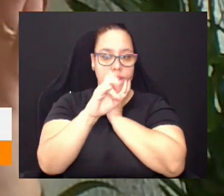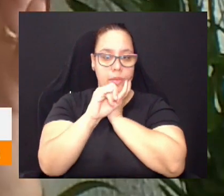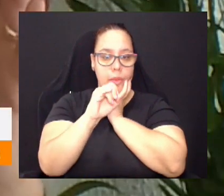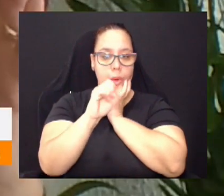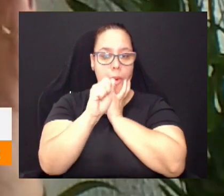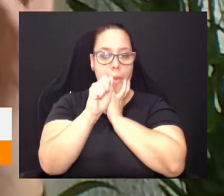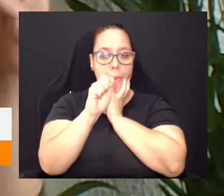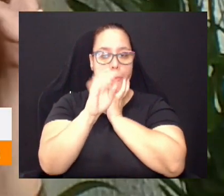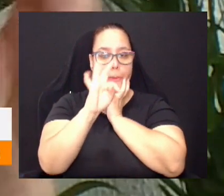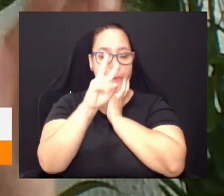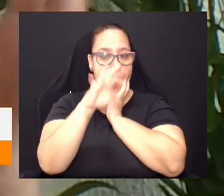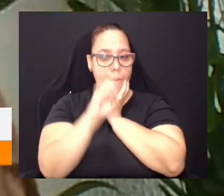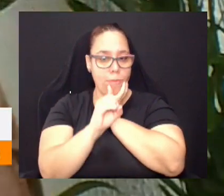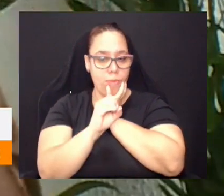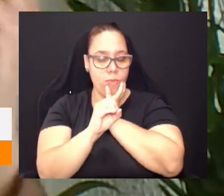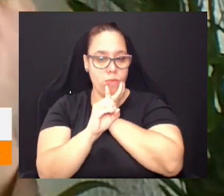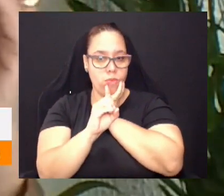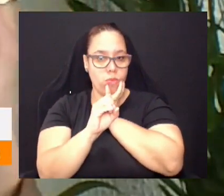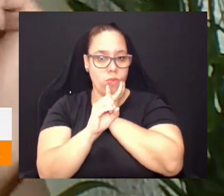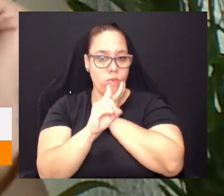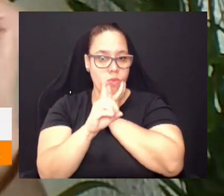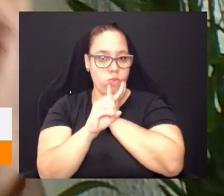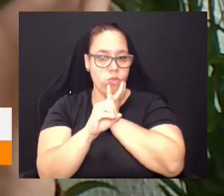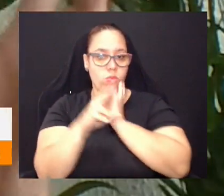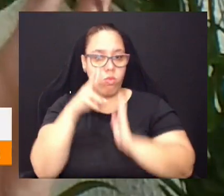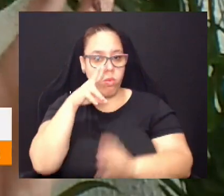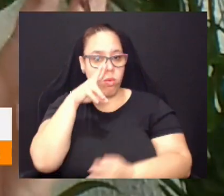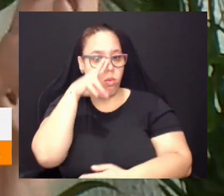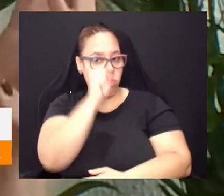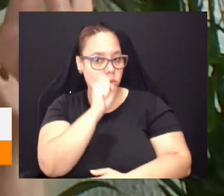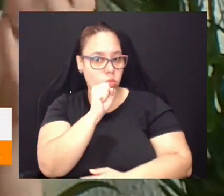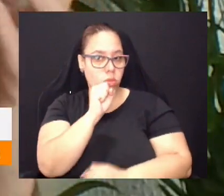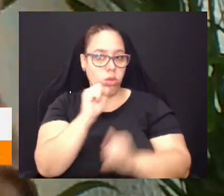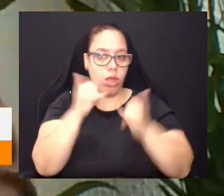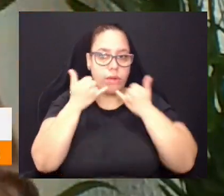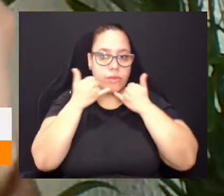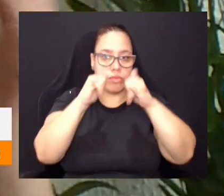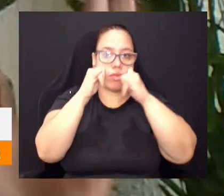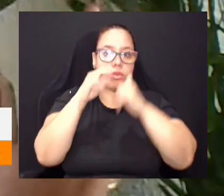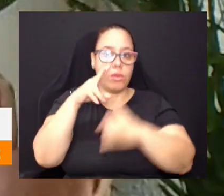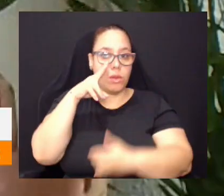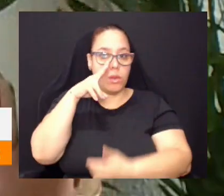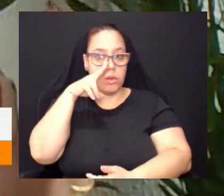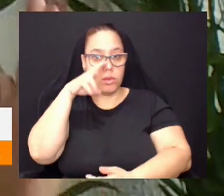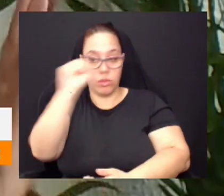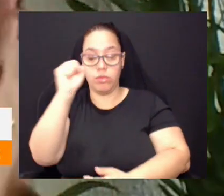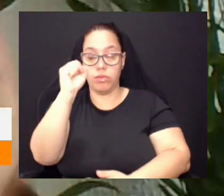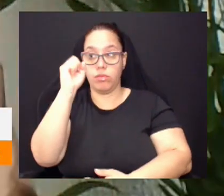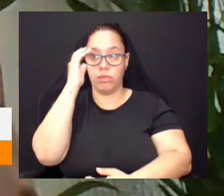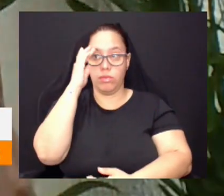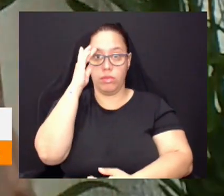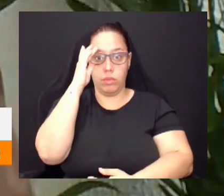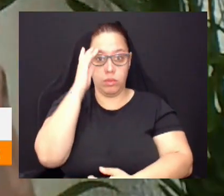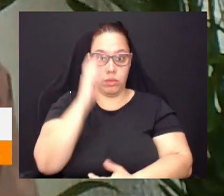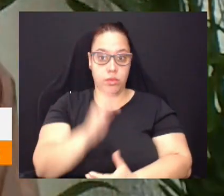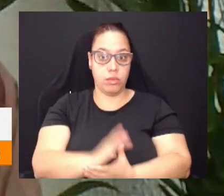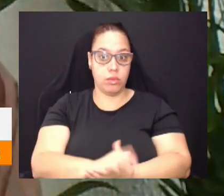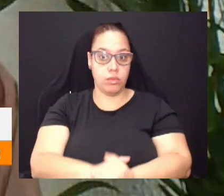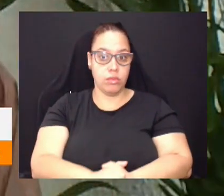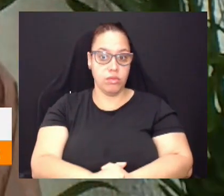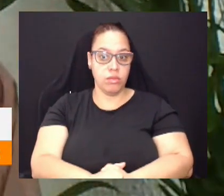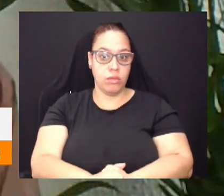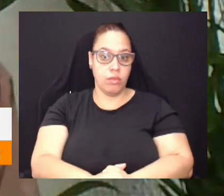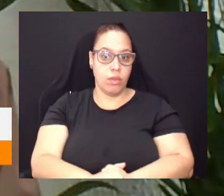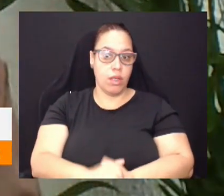descarga de força e energia que foi muito, muito sobrecarregada e cai. E aí, quando entra